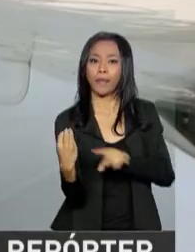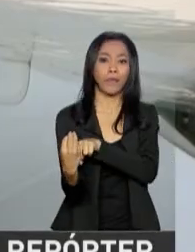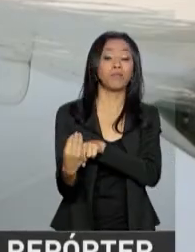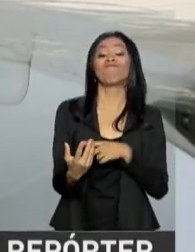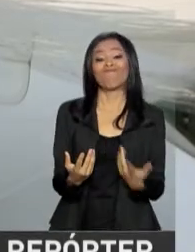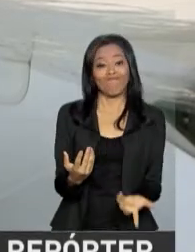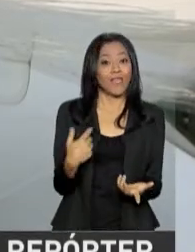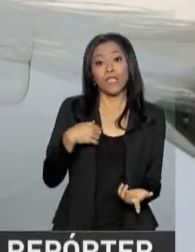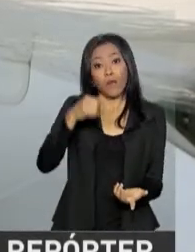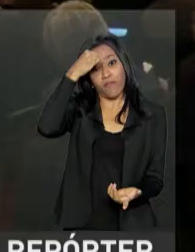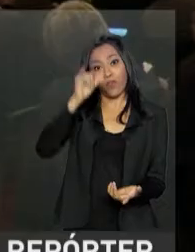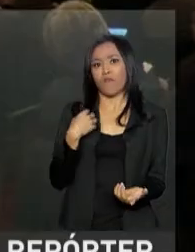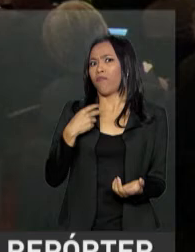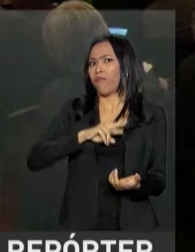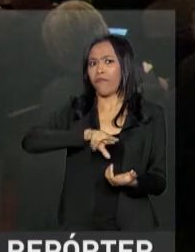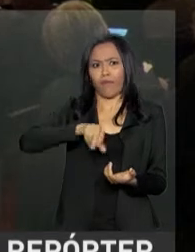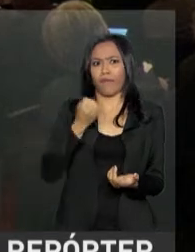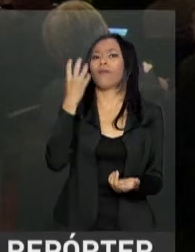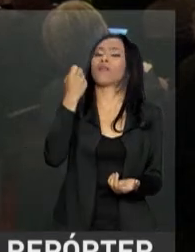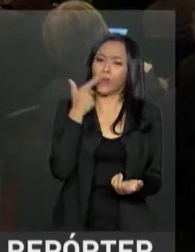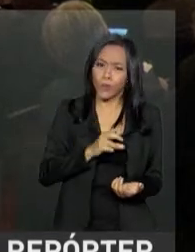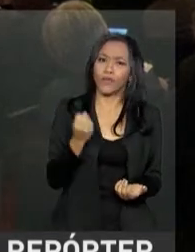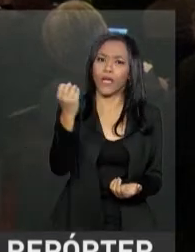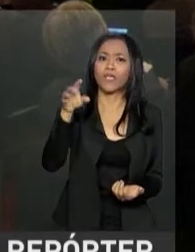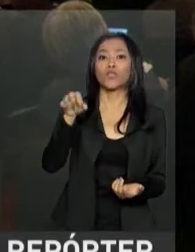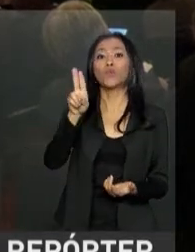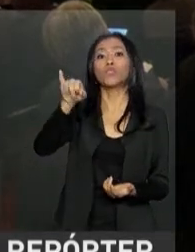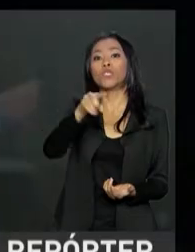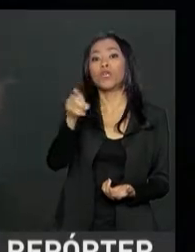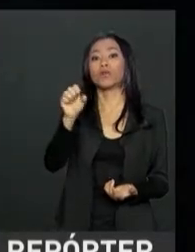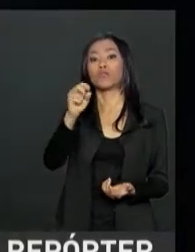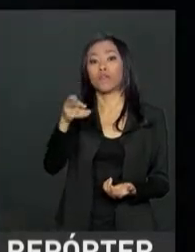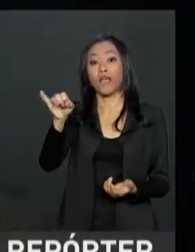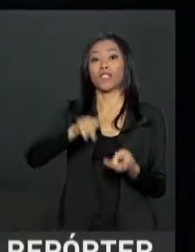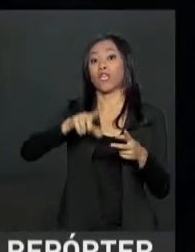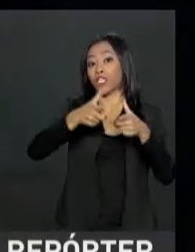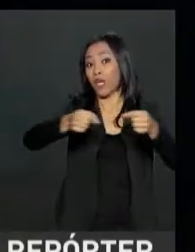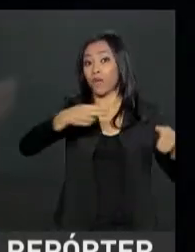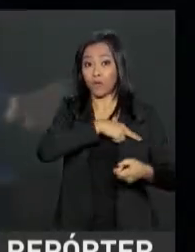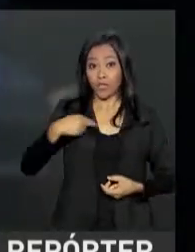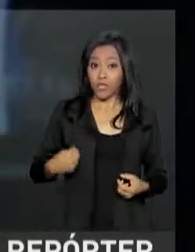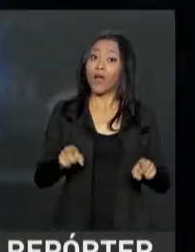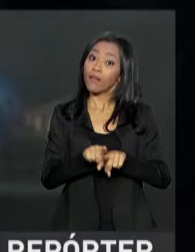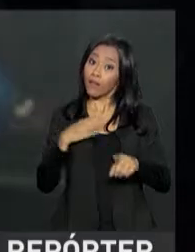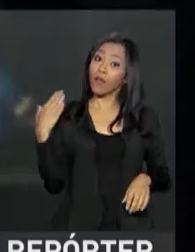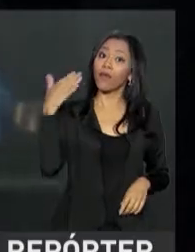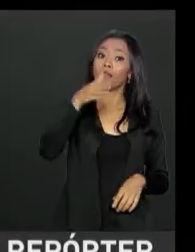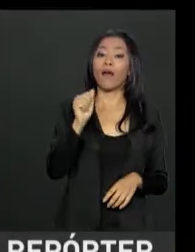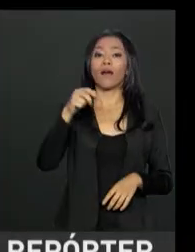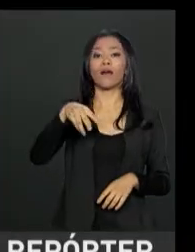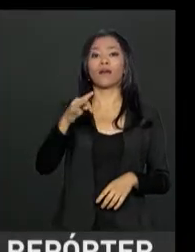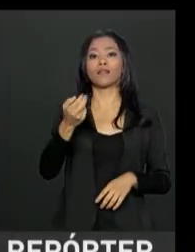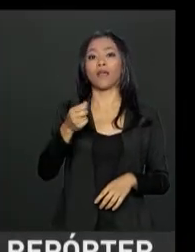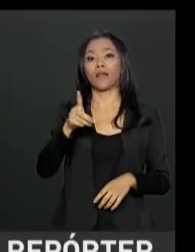de fazer várias viagens. Ele visitou a antiga União Soviética, Japão, China e até a Antártida. Fez palestras